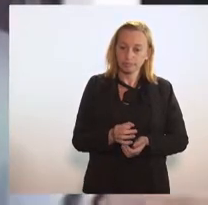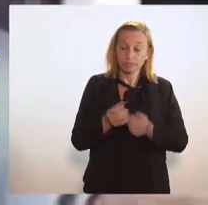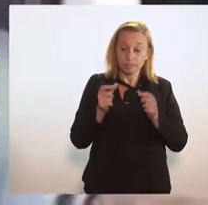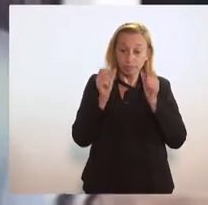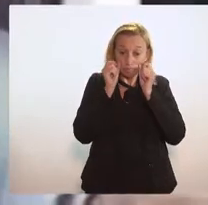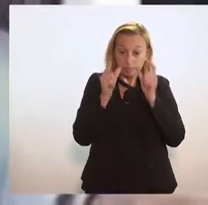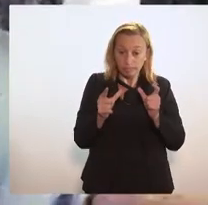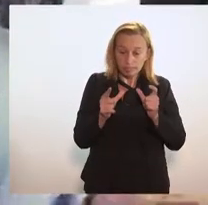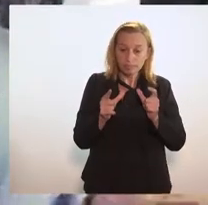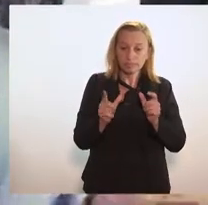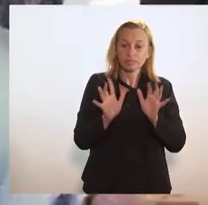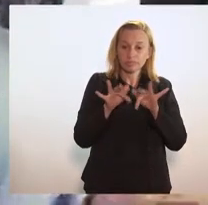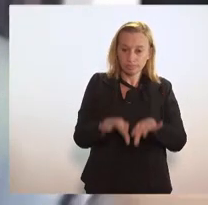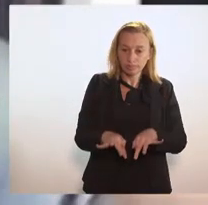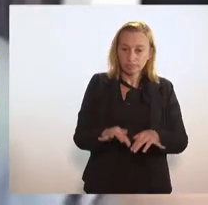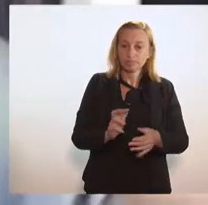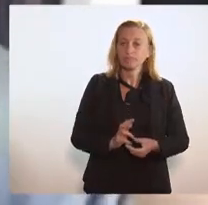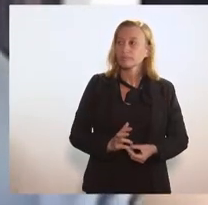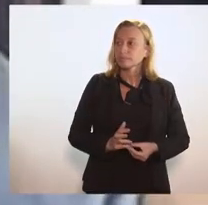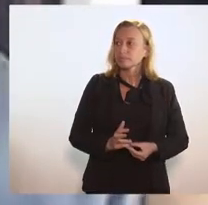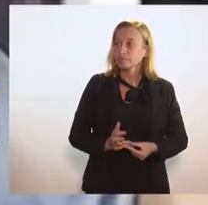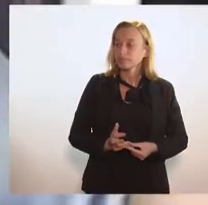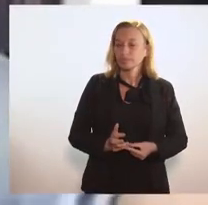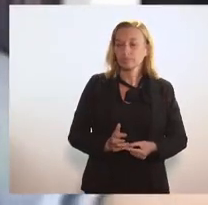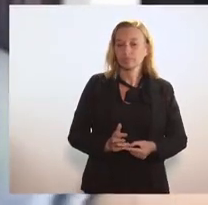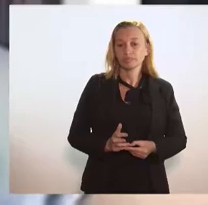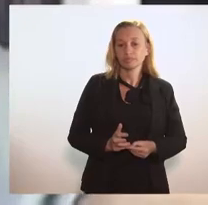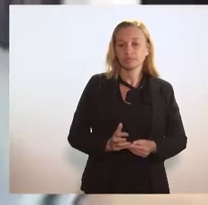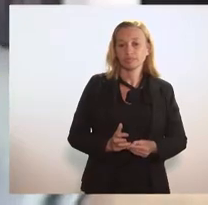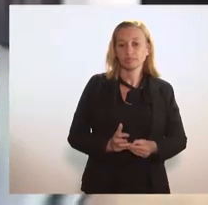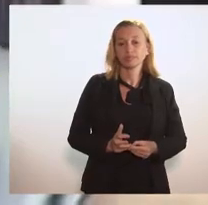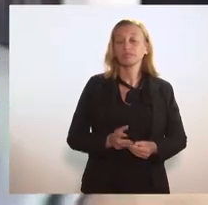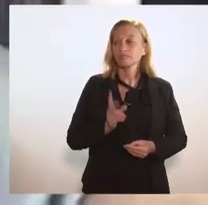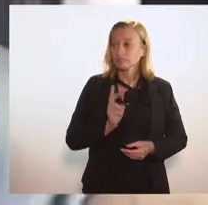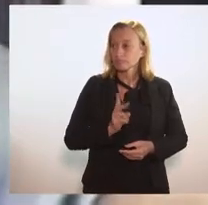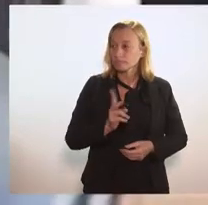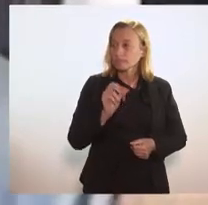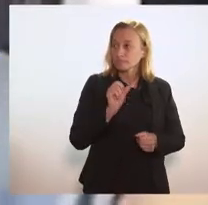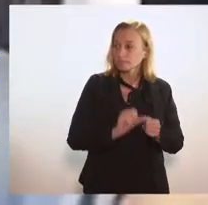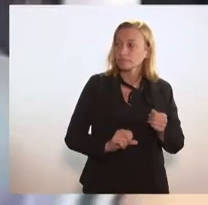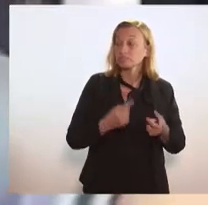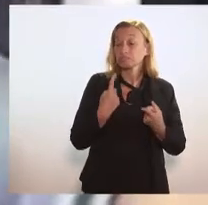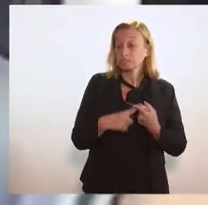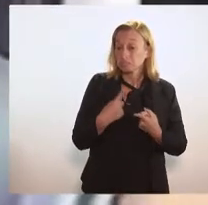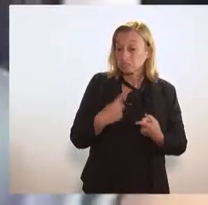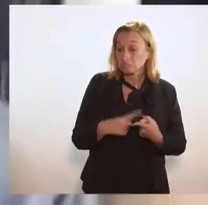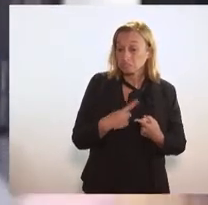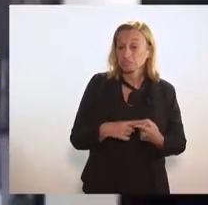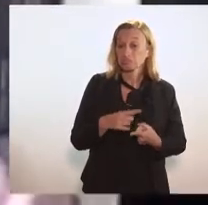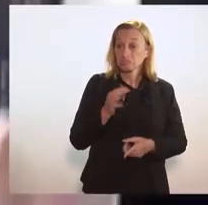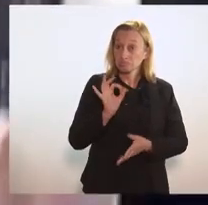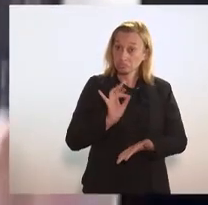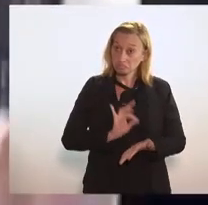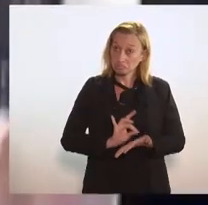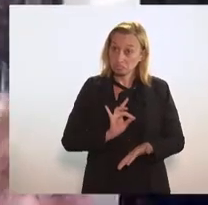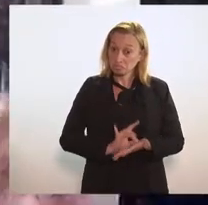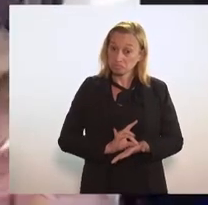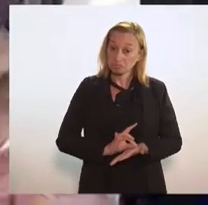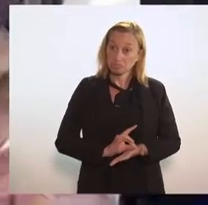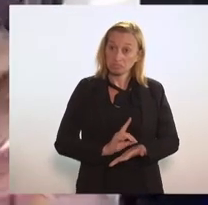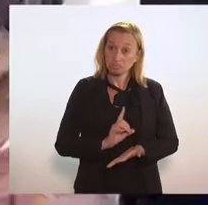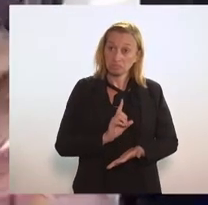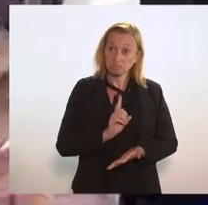concluindo não é estou fazendo essa alerta vou continuar fazendo porque sinceramente não